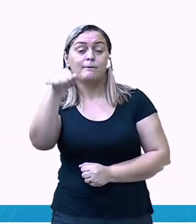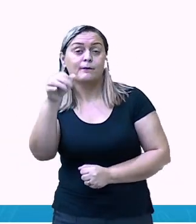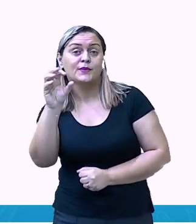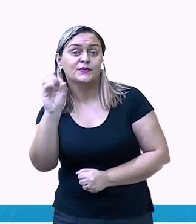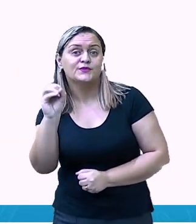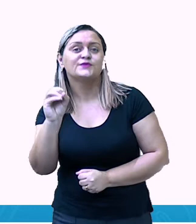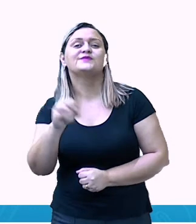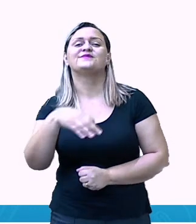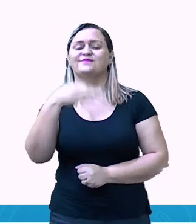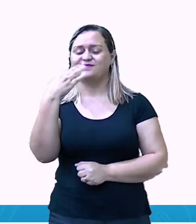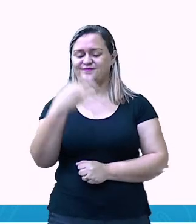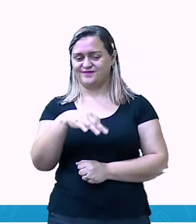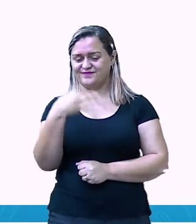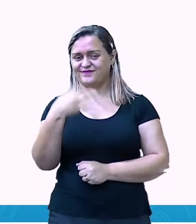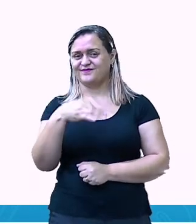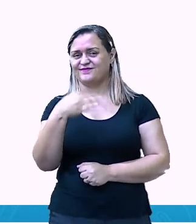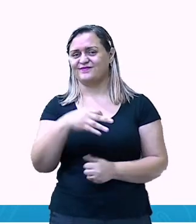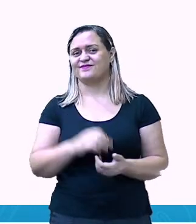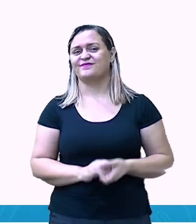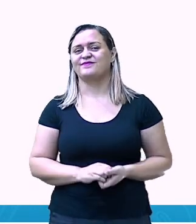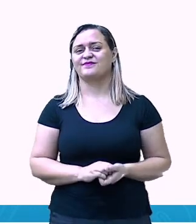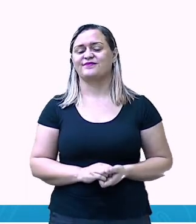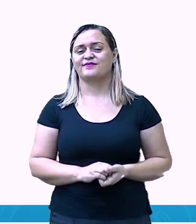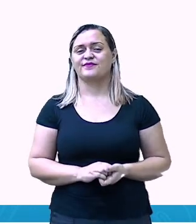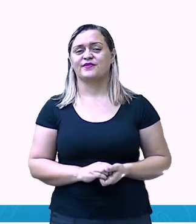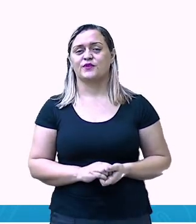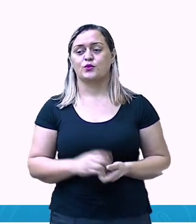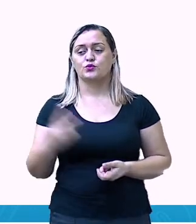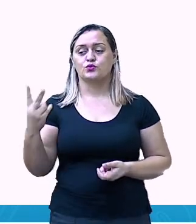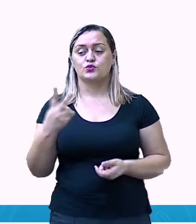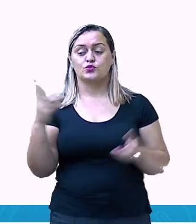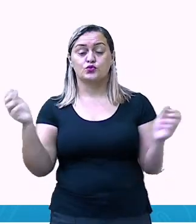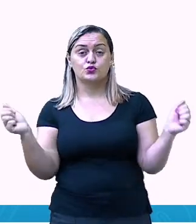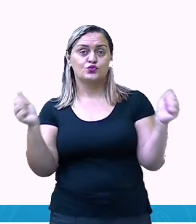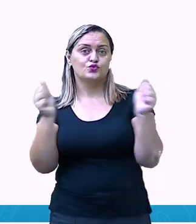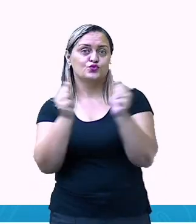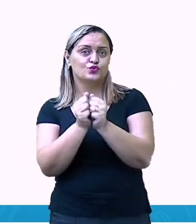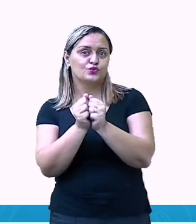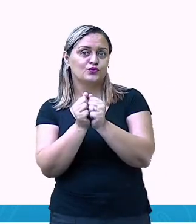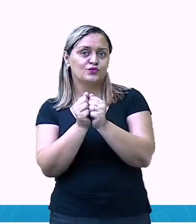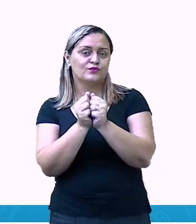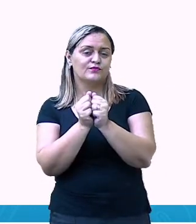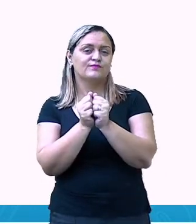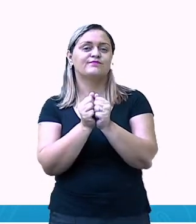Beijo, beijo. Ah, agora ficou mais fácil.